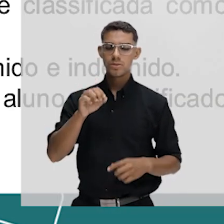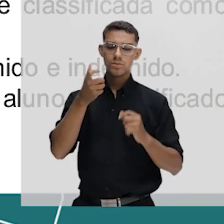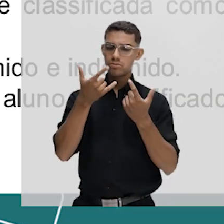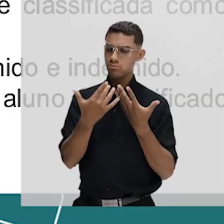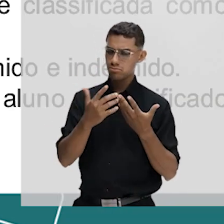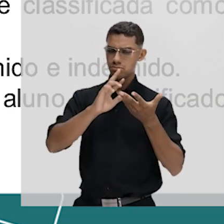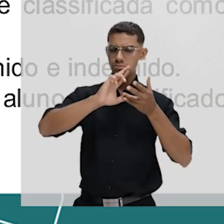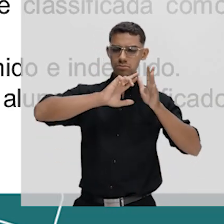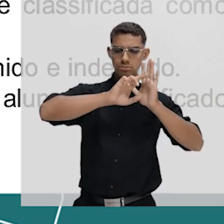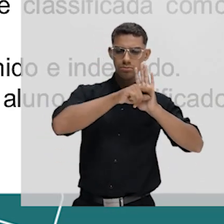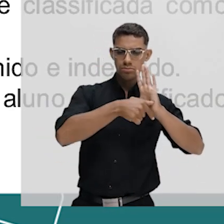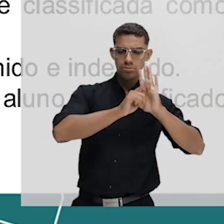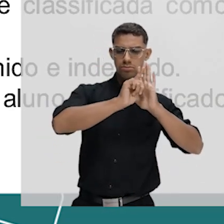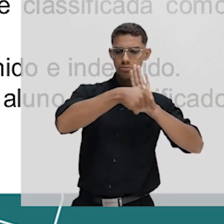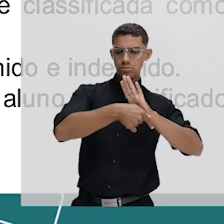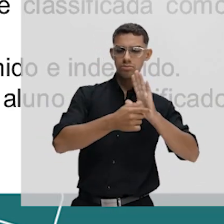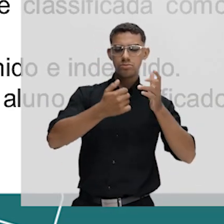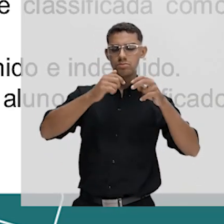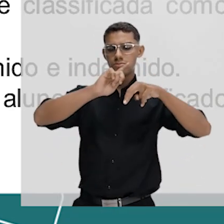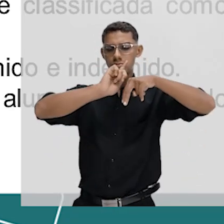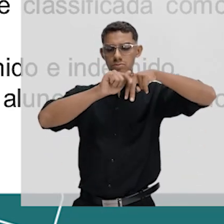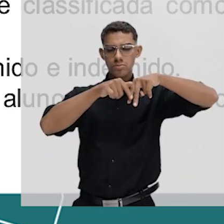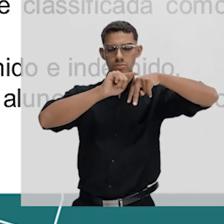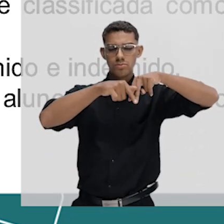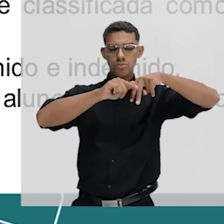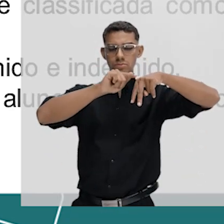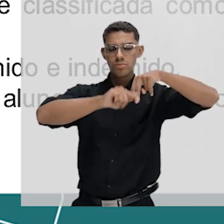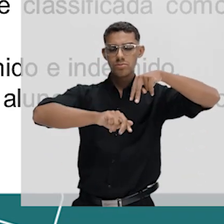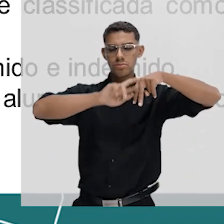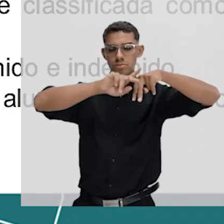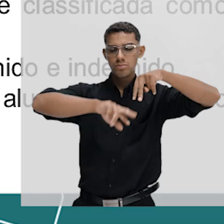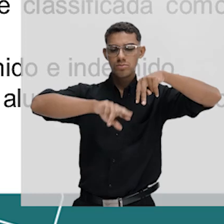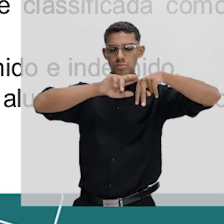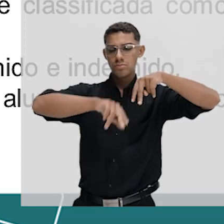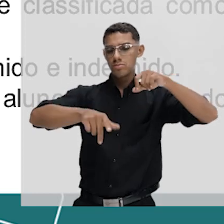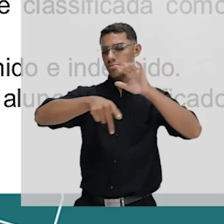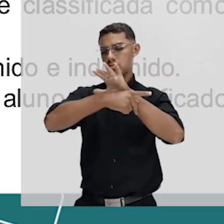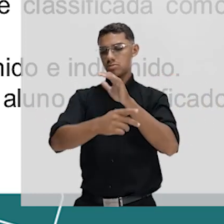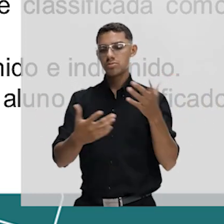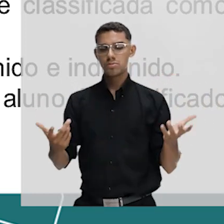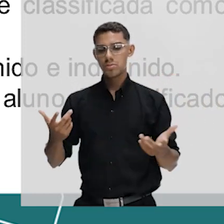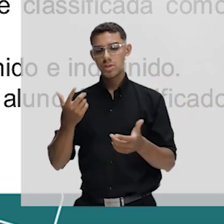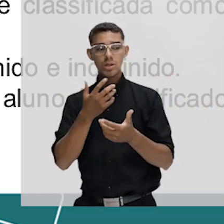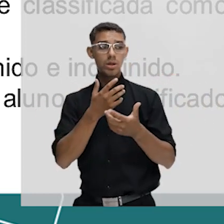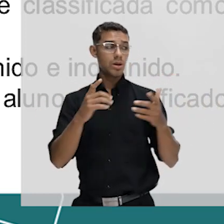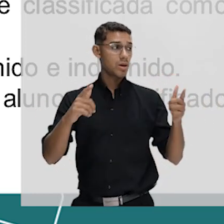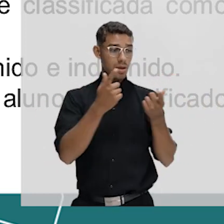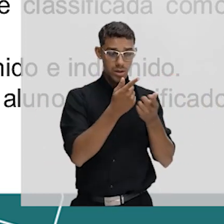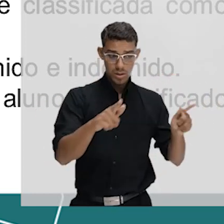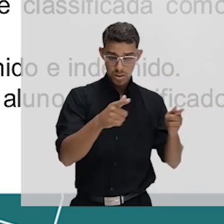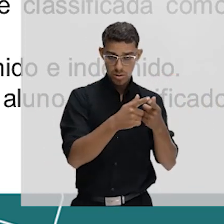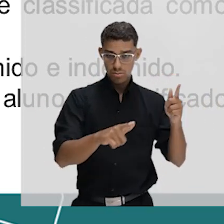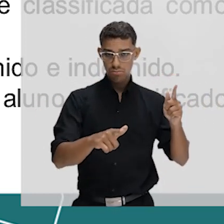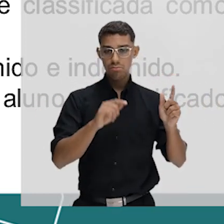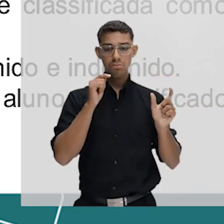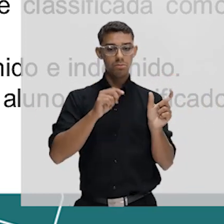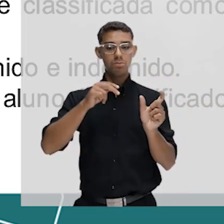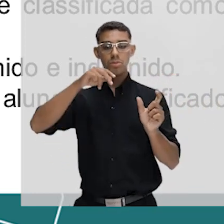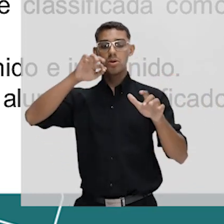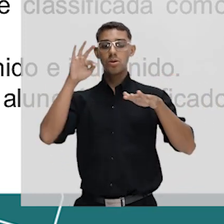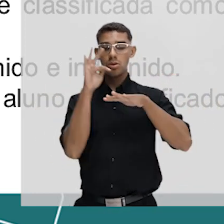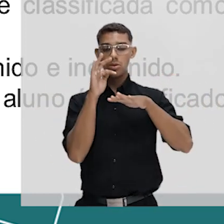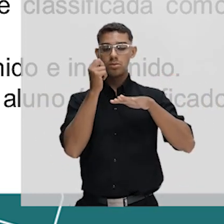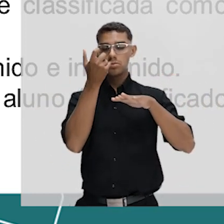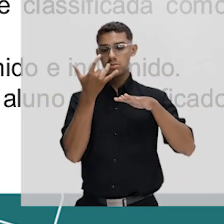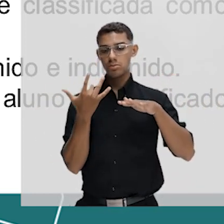o gênero, né? Masculino ou feminino, falando novamente abordagem sobre a gramática normativa. Nós estamos falando